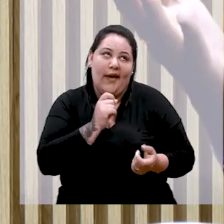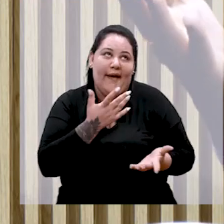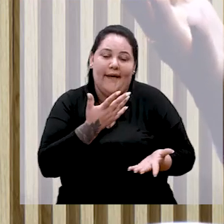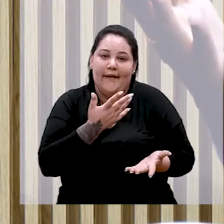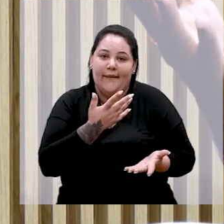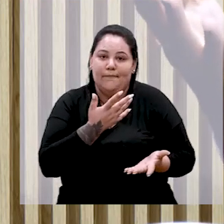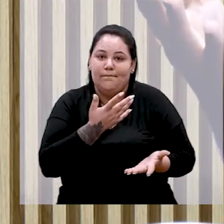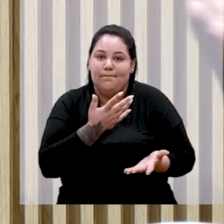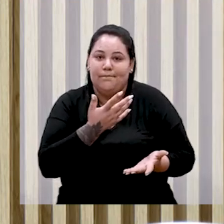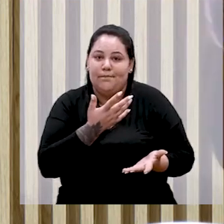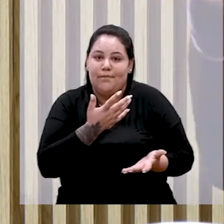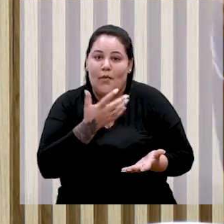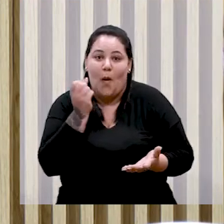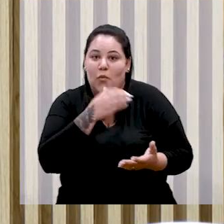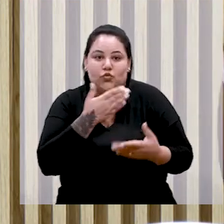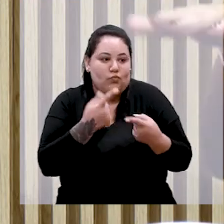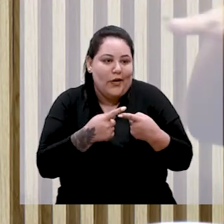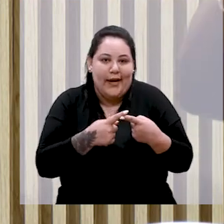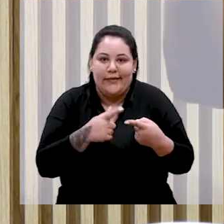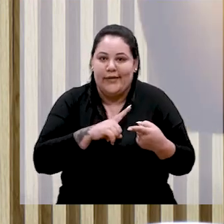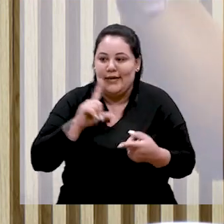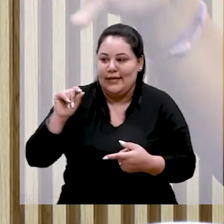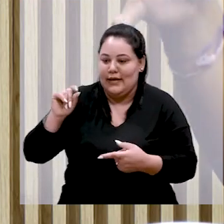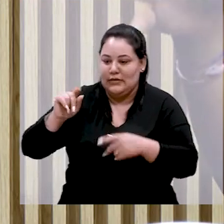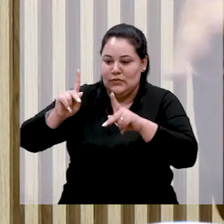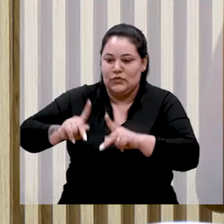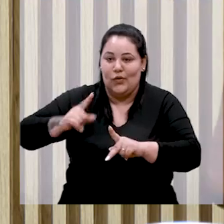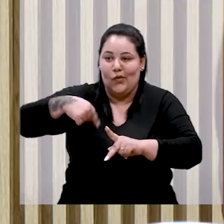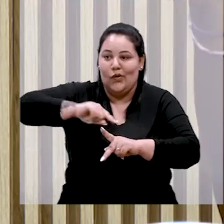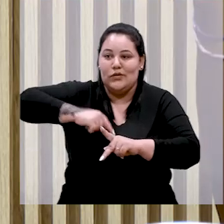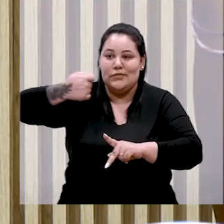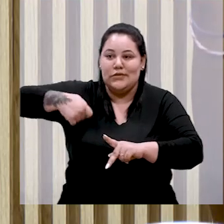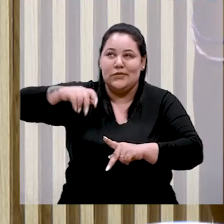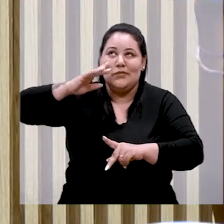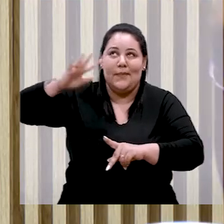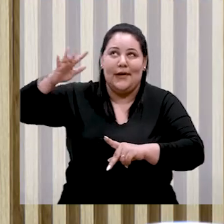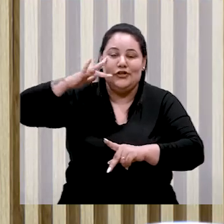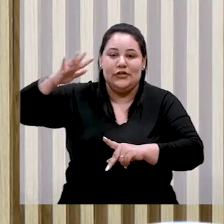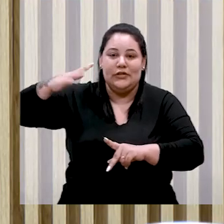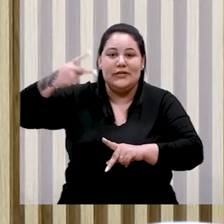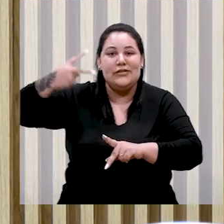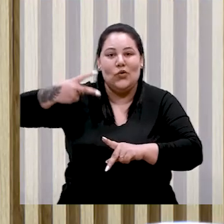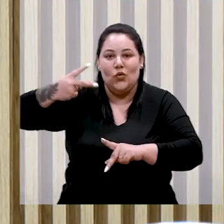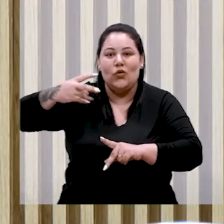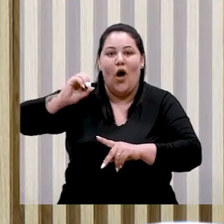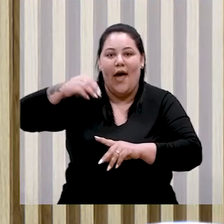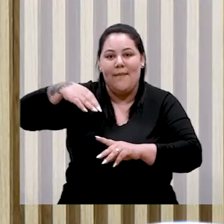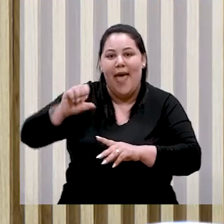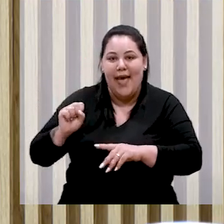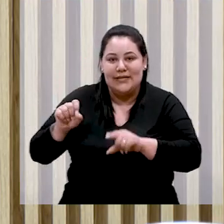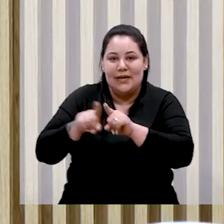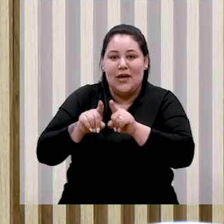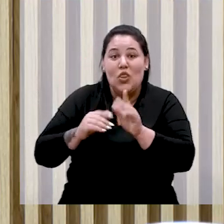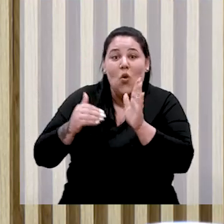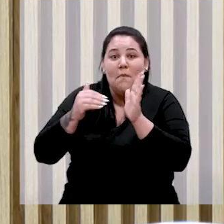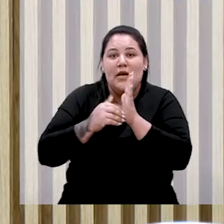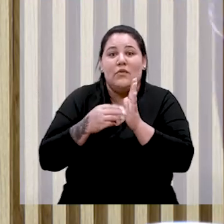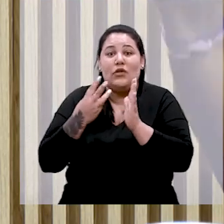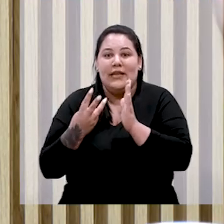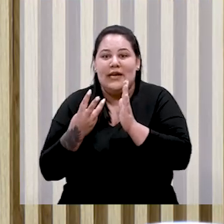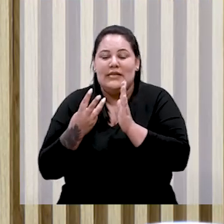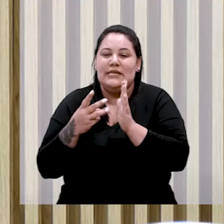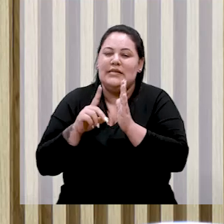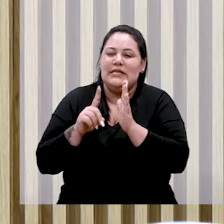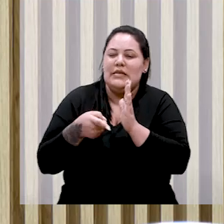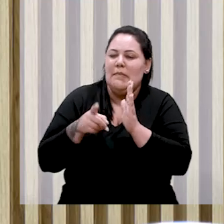que é um absurdo, porque se nós estamos numa sala com 10 pessoas, a gente tem que imaginar que, segundo a Organização Mundial da Saúde, no mínimo